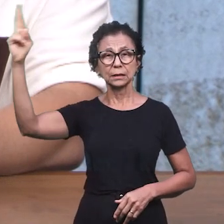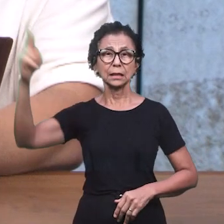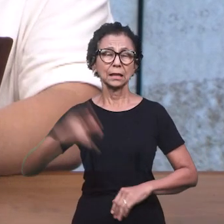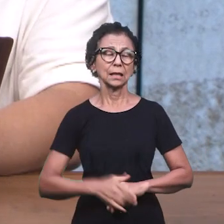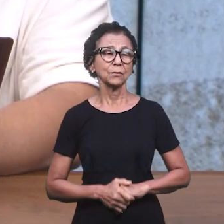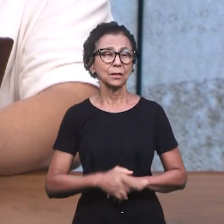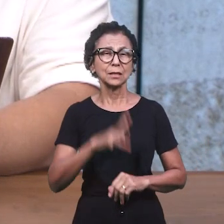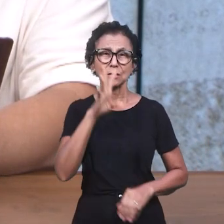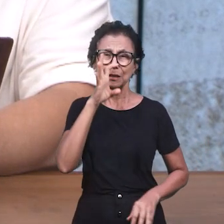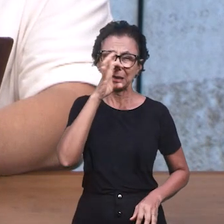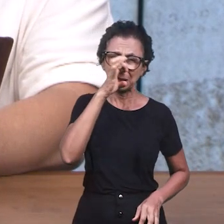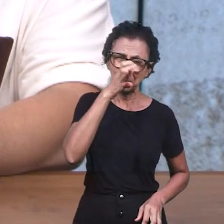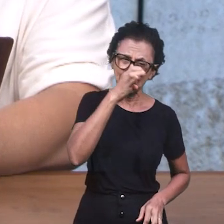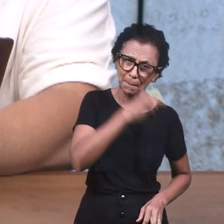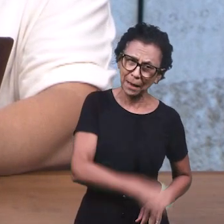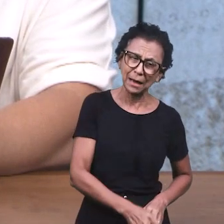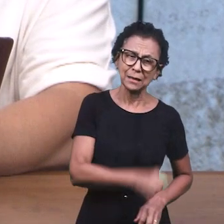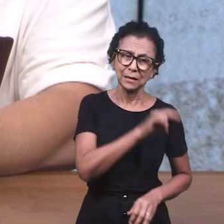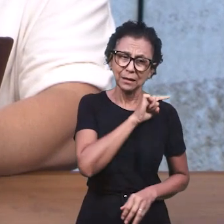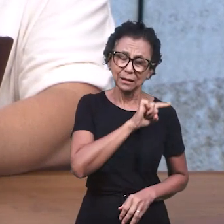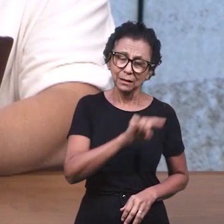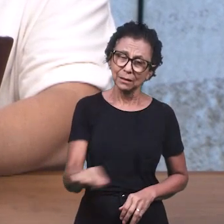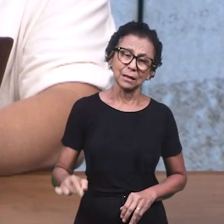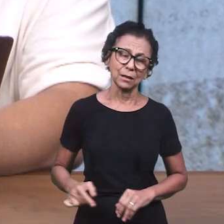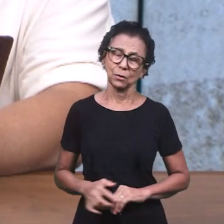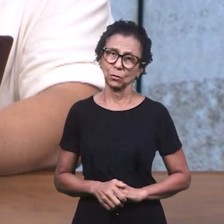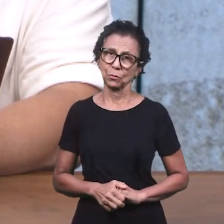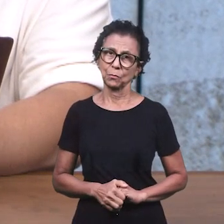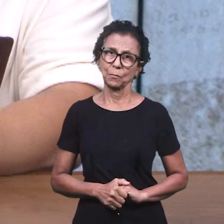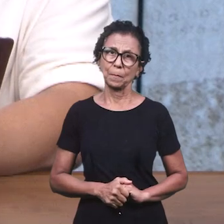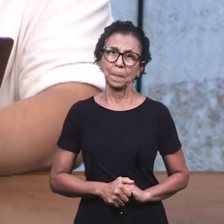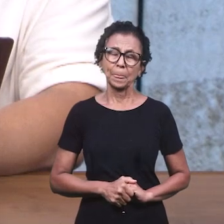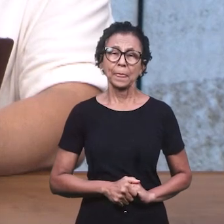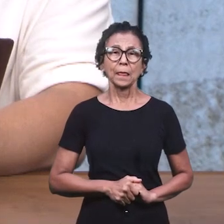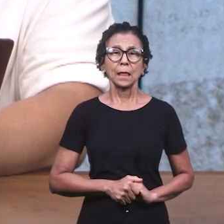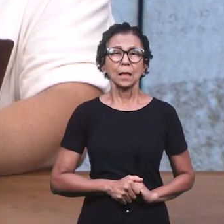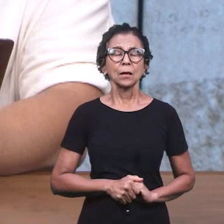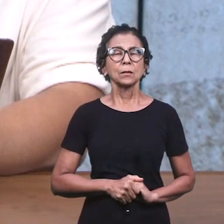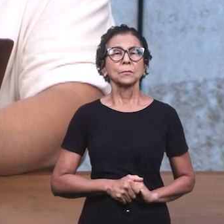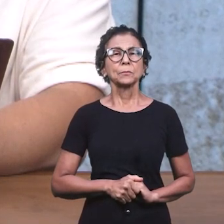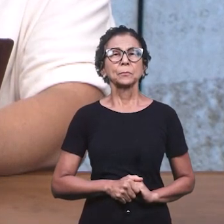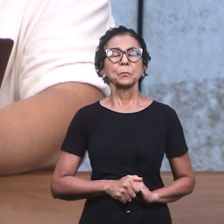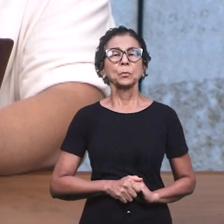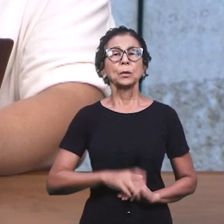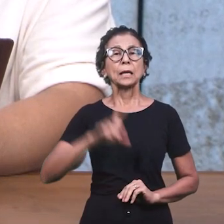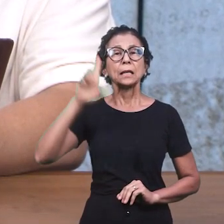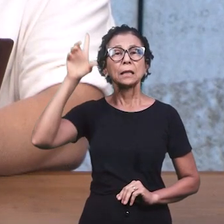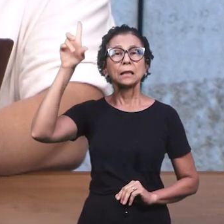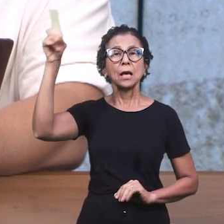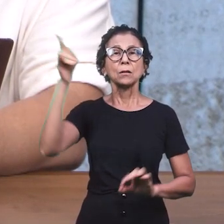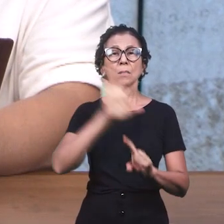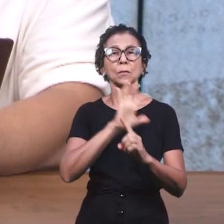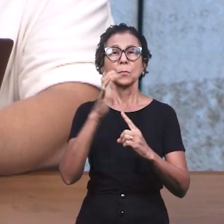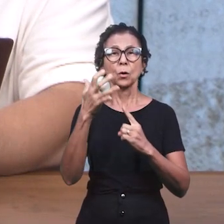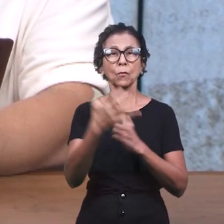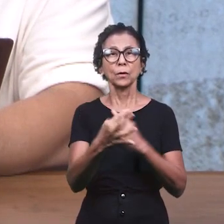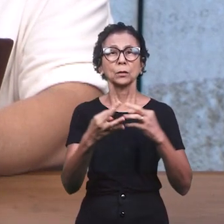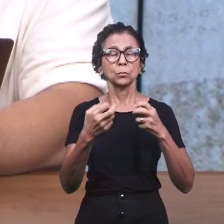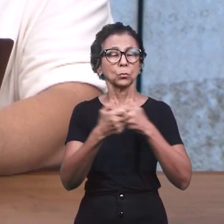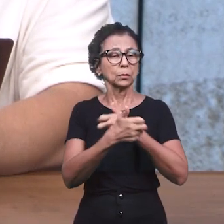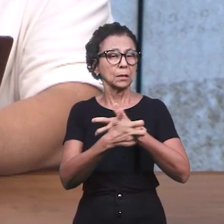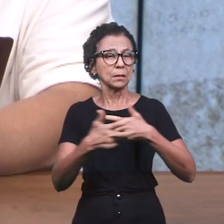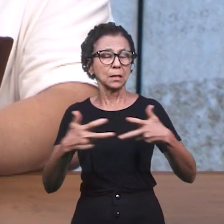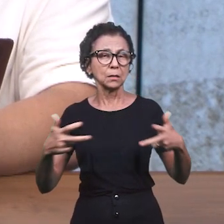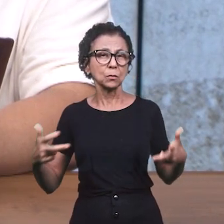desta terra, porquanto são eles nosso pão. Retirou-se deles o seu